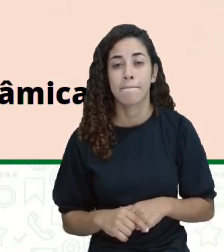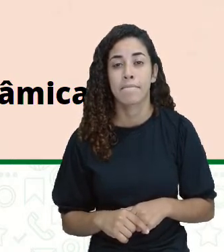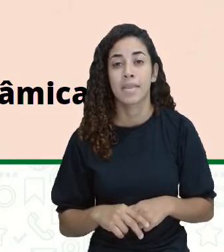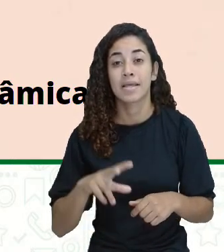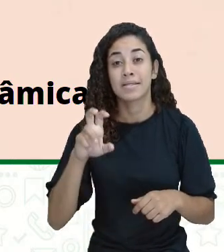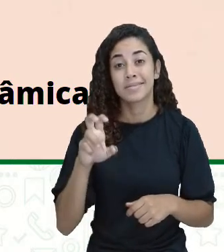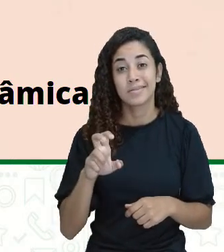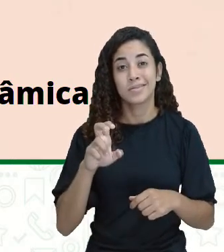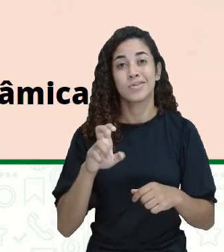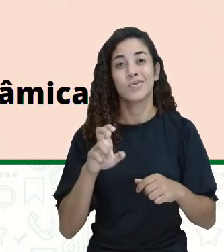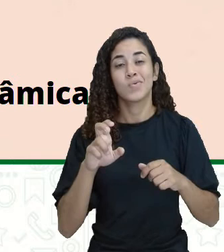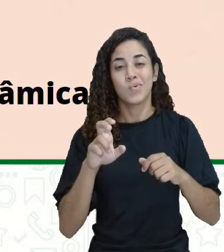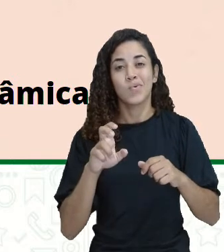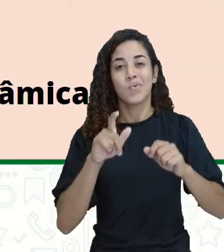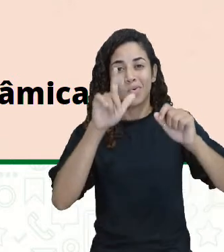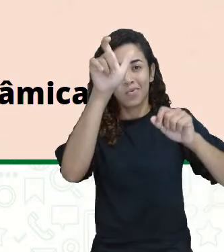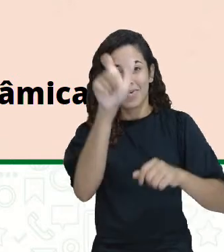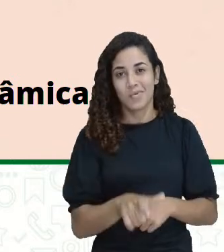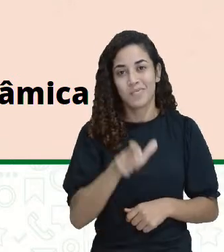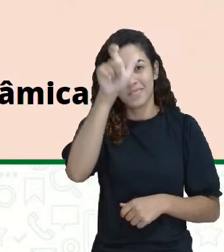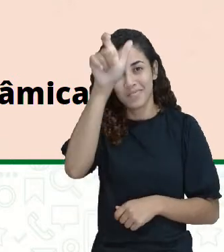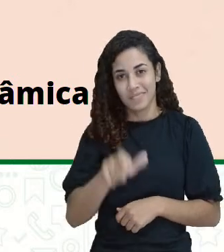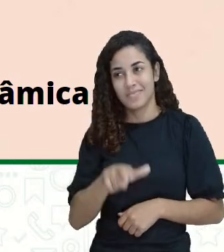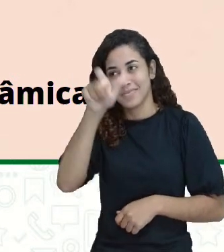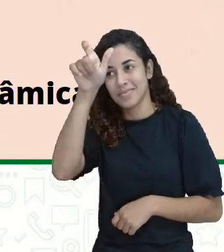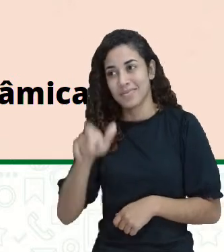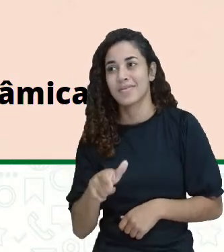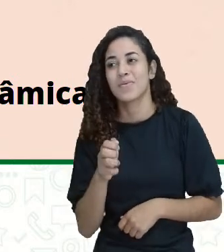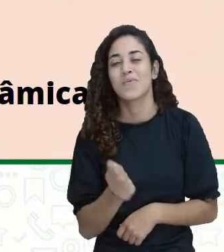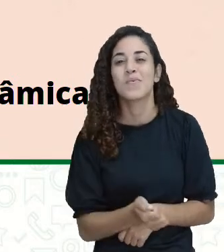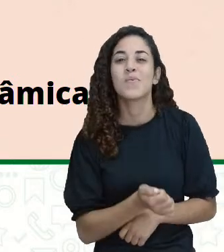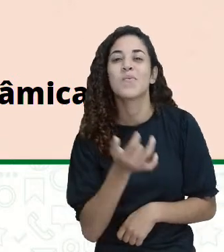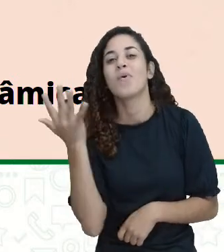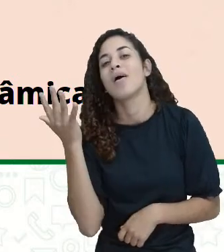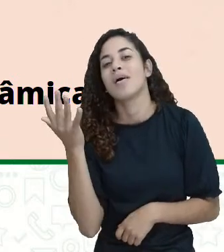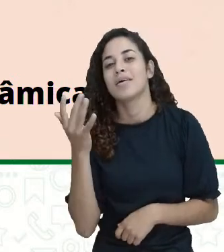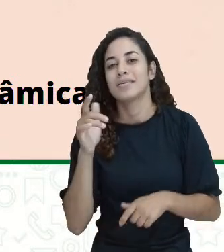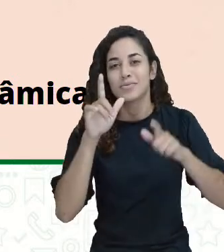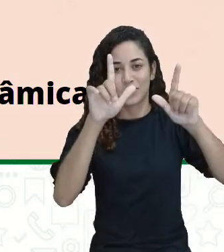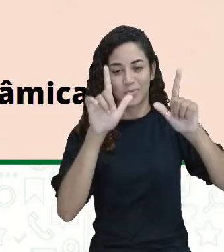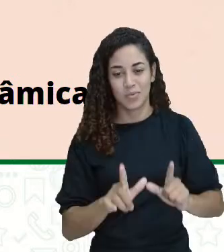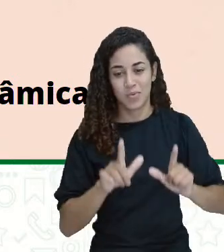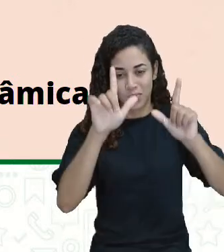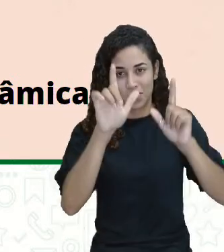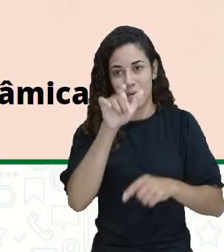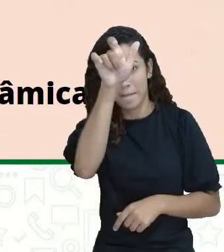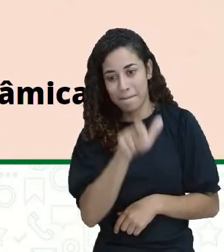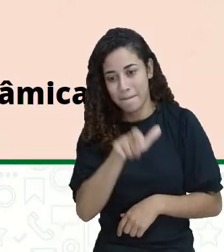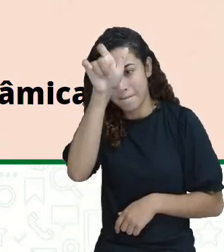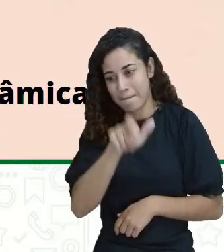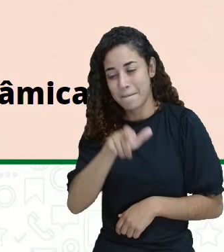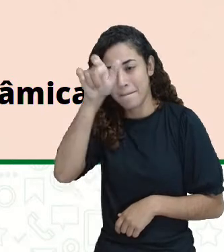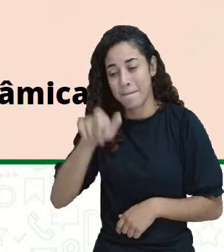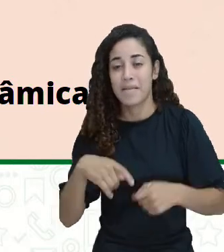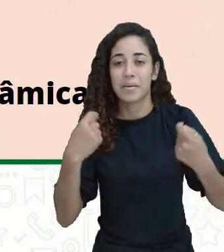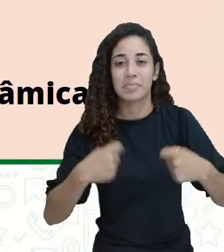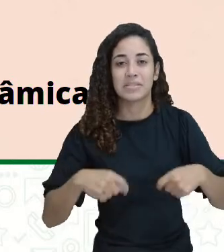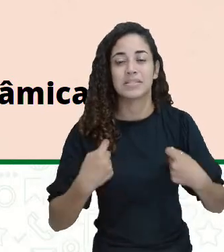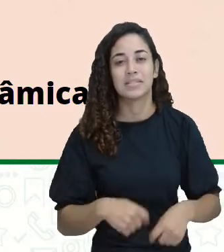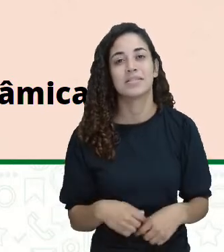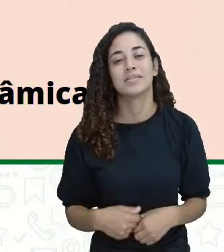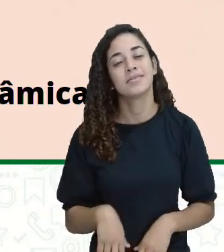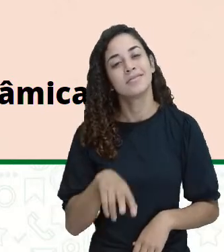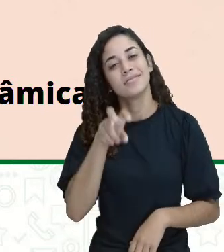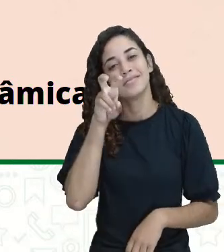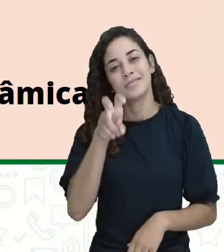5 colunas de cerâmica, né? Então, quantas colunas de cerâmica são necessárias? 5 colunas